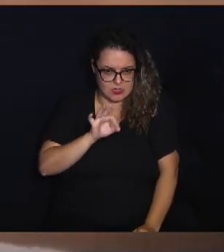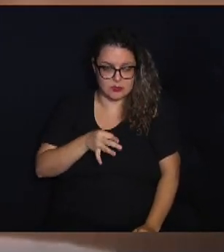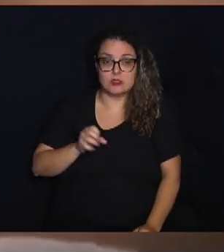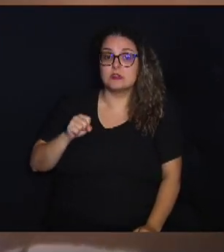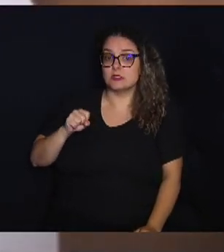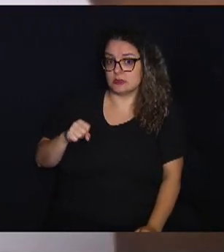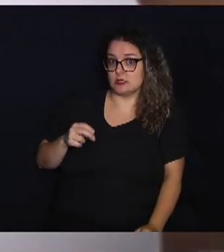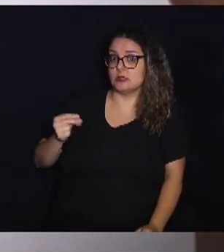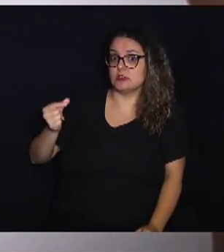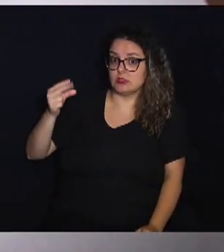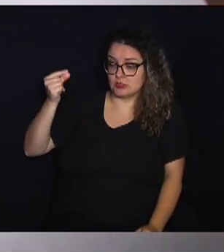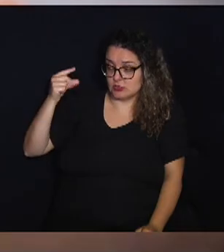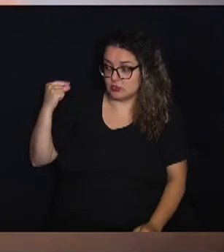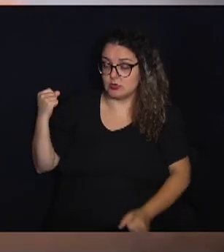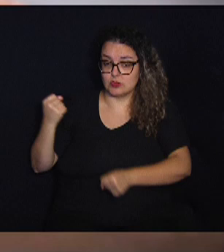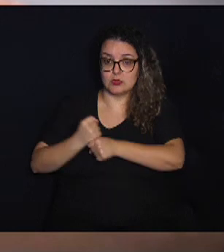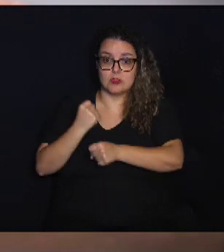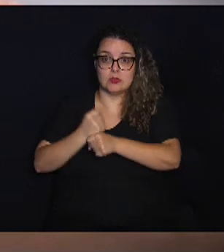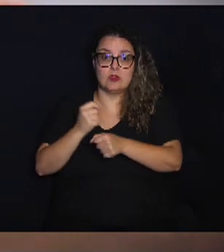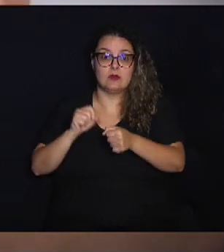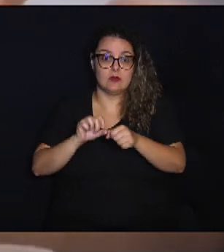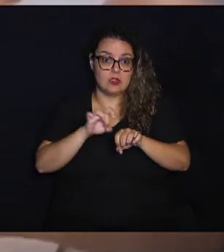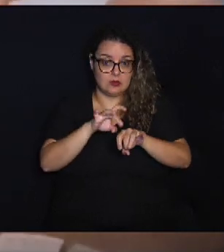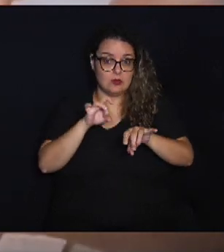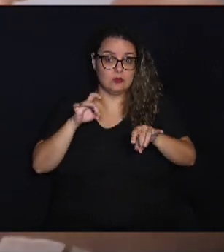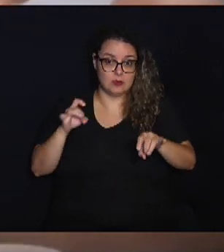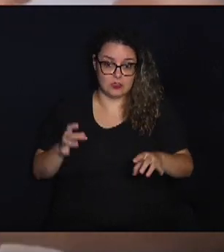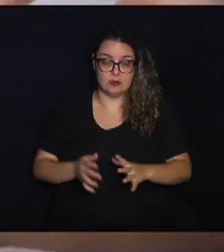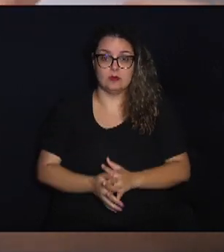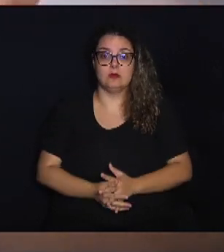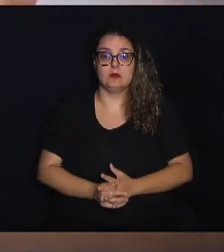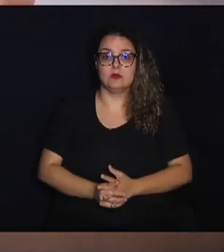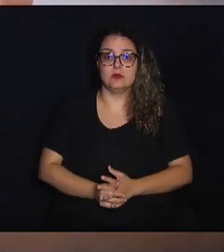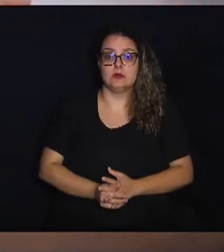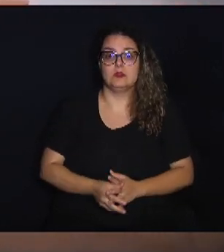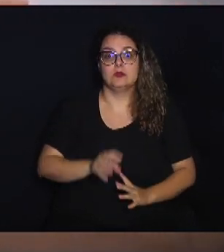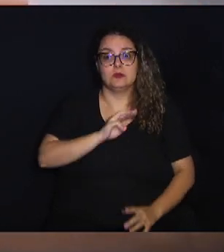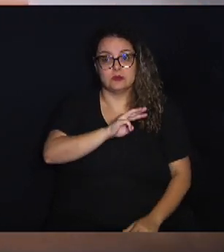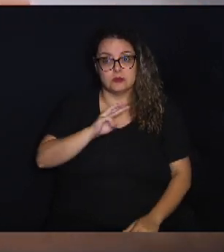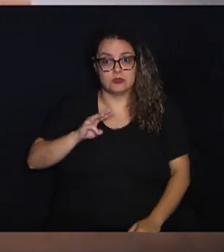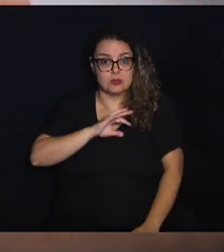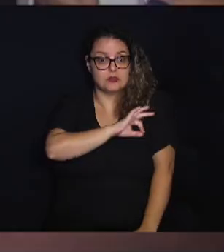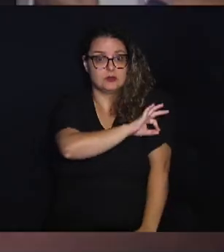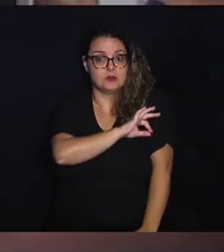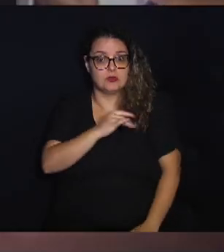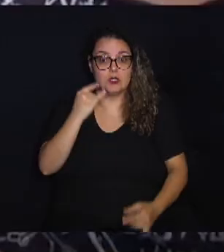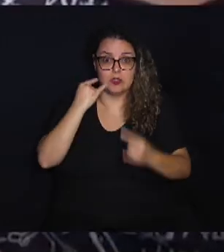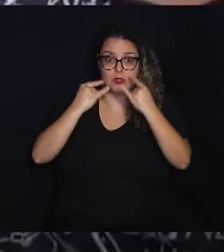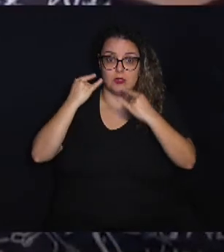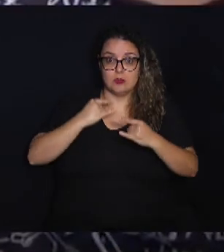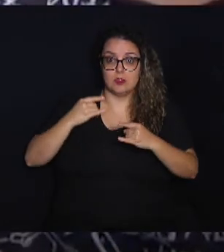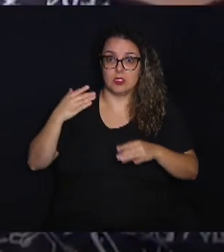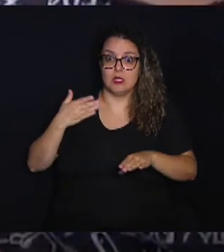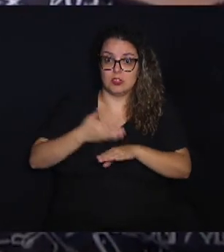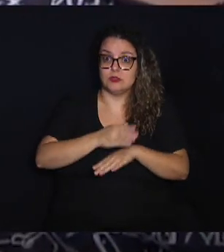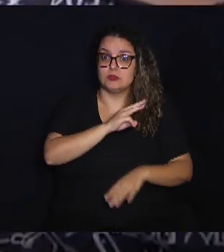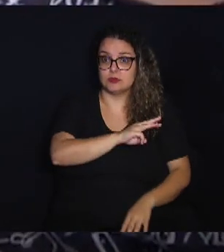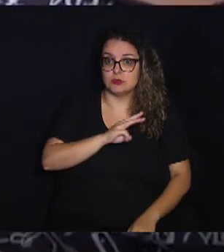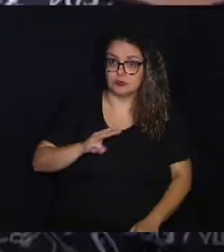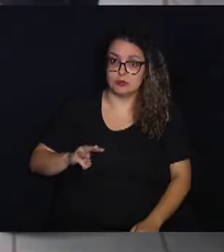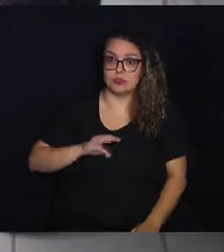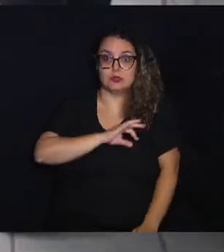já há alguns anos que o nosso cadastro é feito online, né? No site da prefeitura, o interessado entra no site da